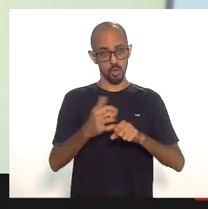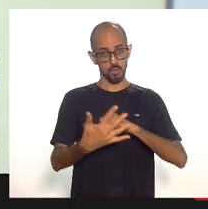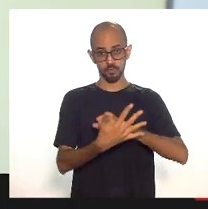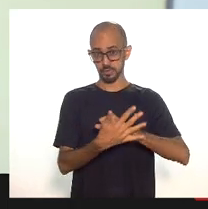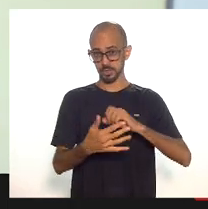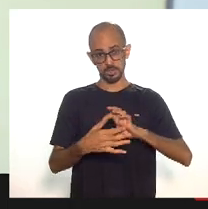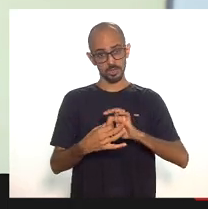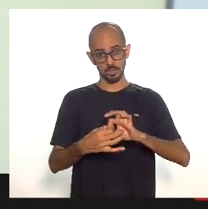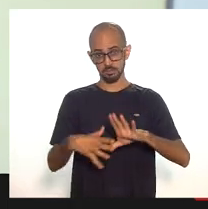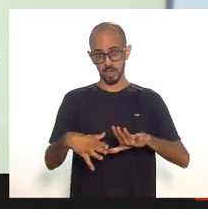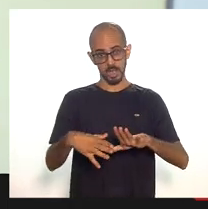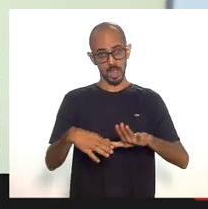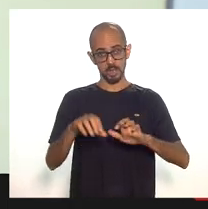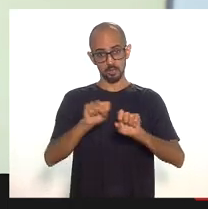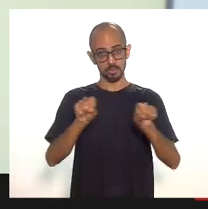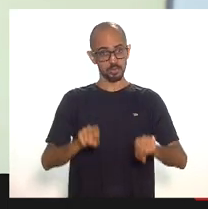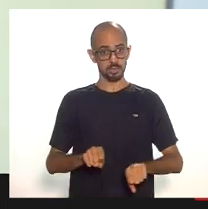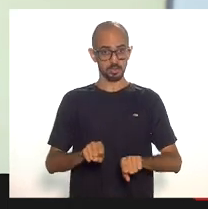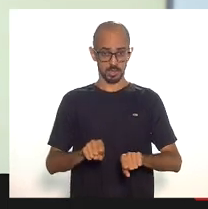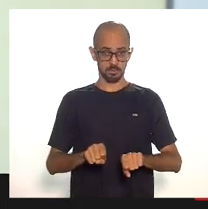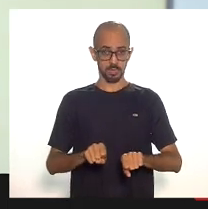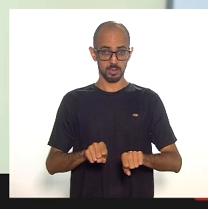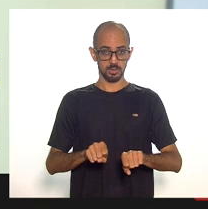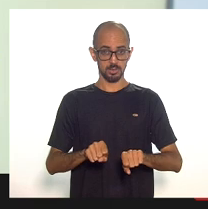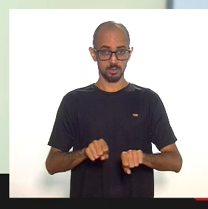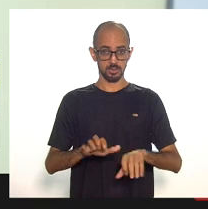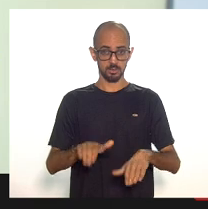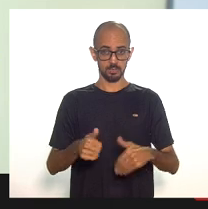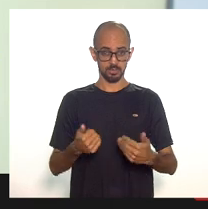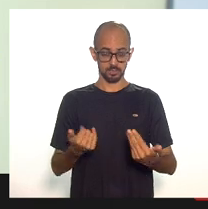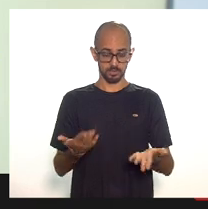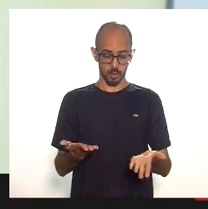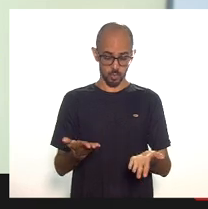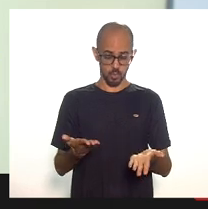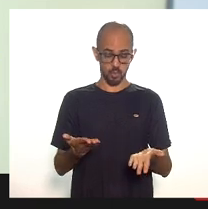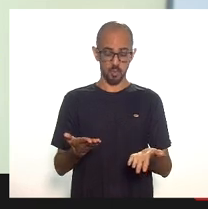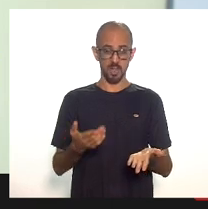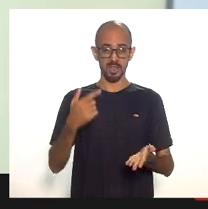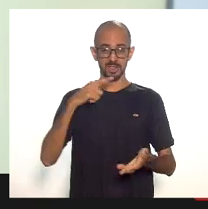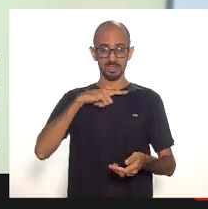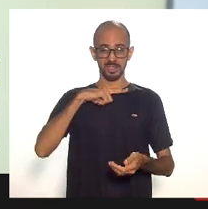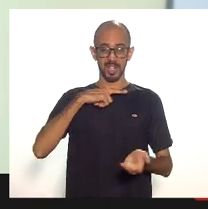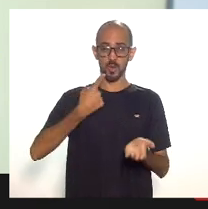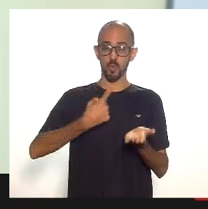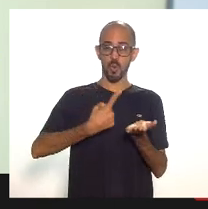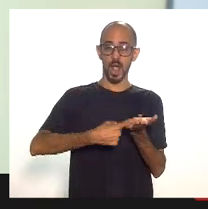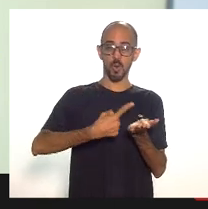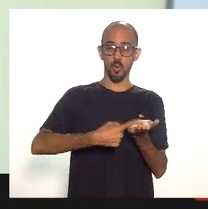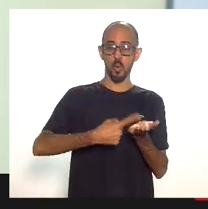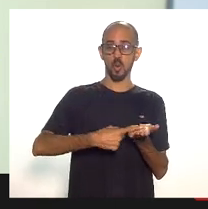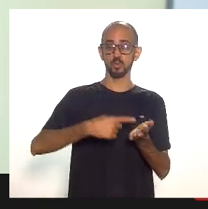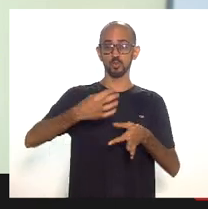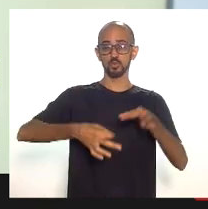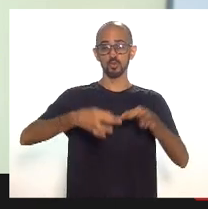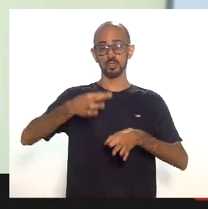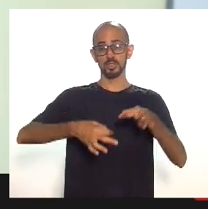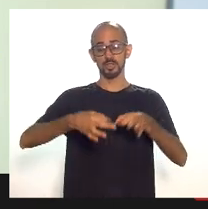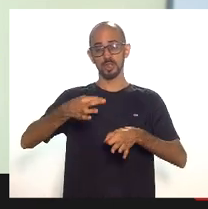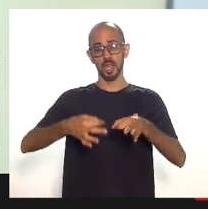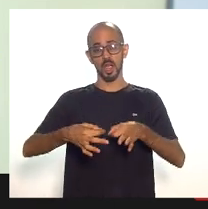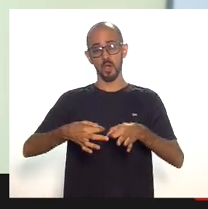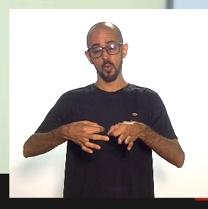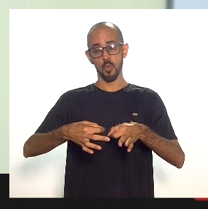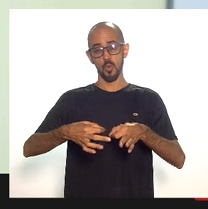disponíveis na plataforma. Cabe ressaltar que há um acordo judicial